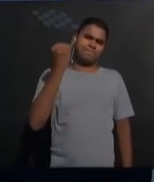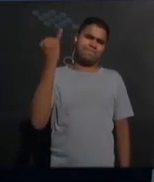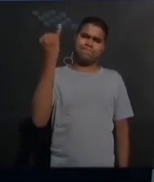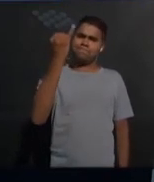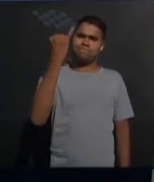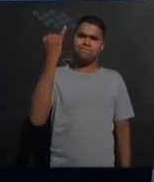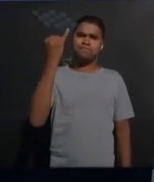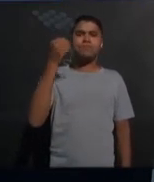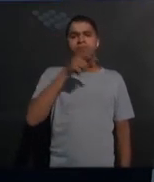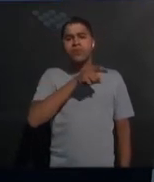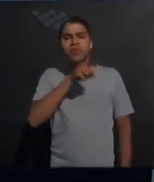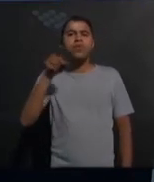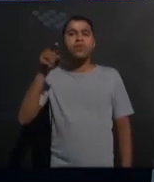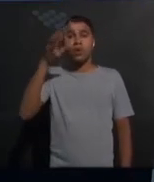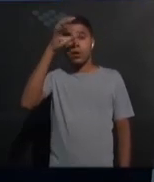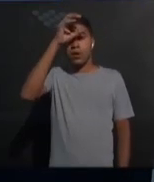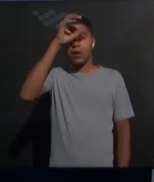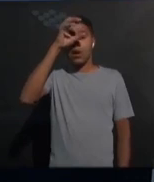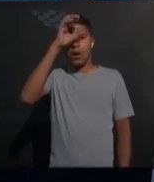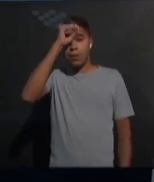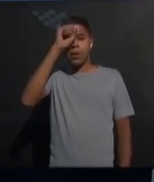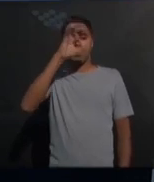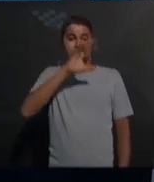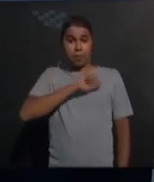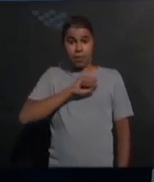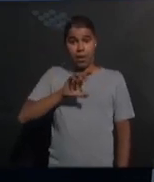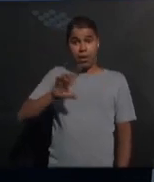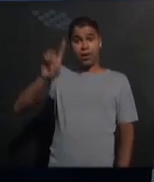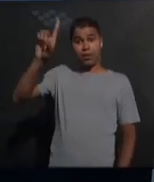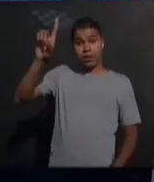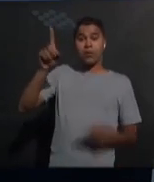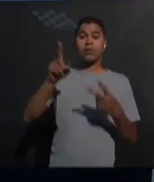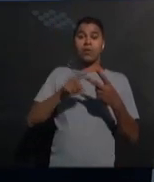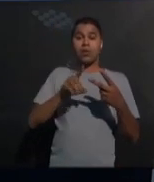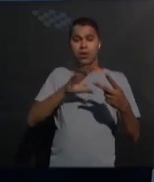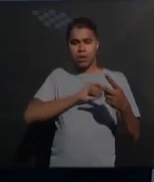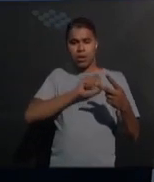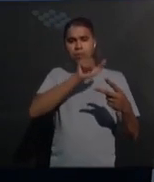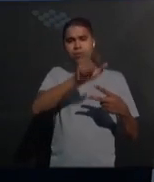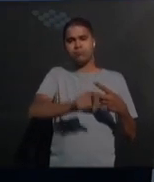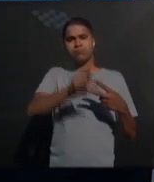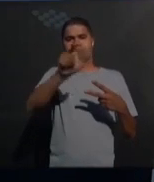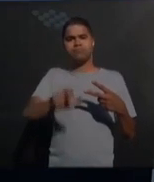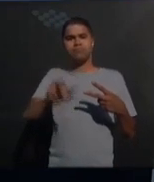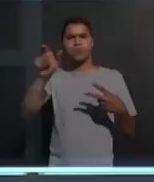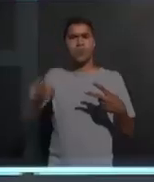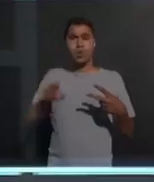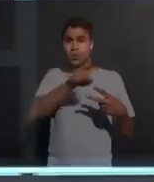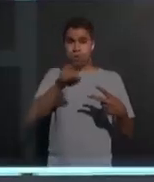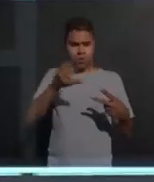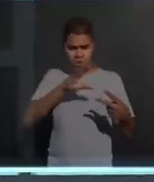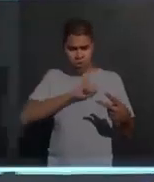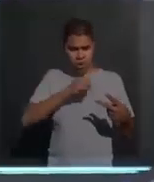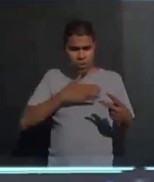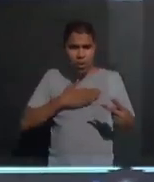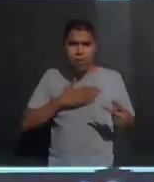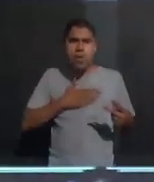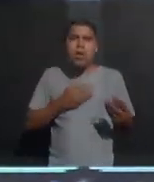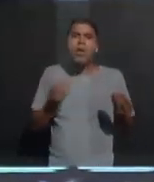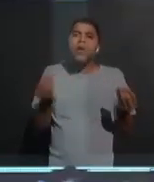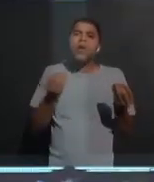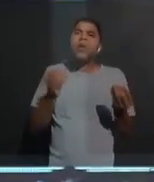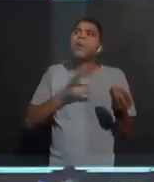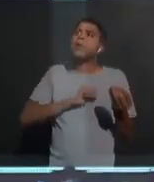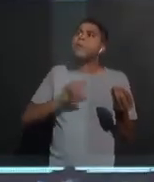para que você ama a deus e ao próximo por que você não se ama como que você vai ver